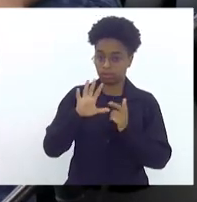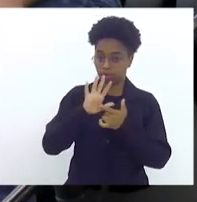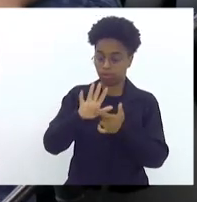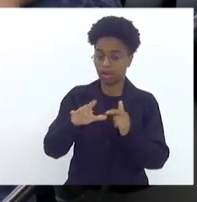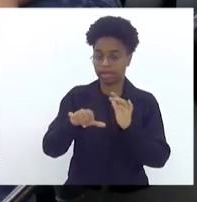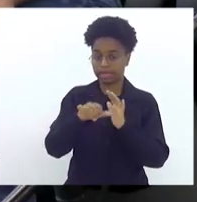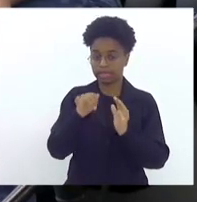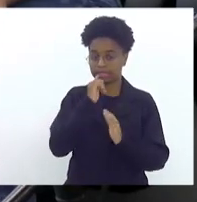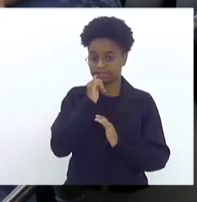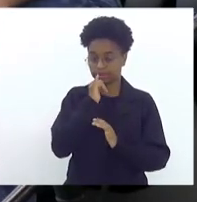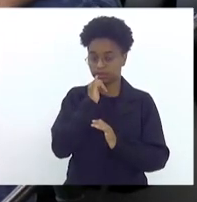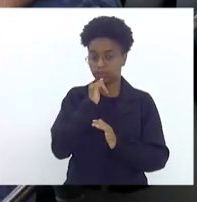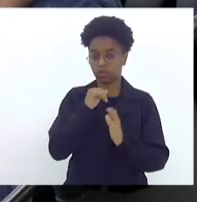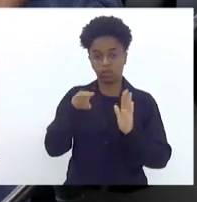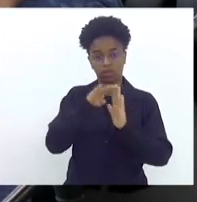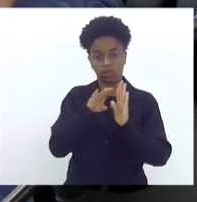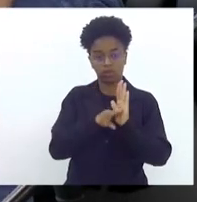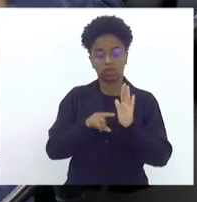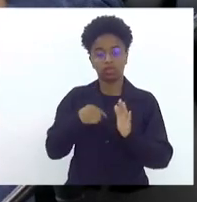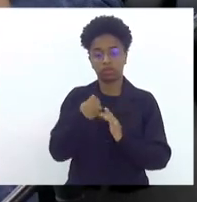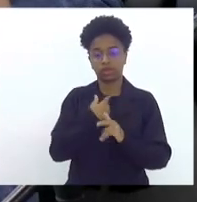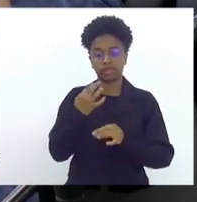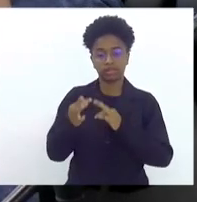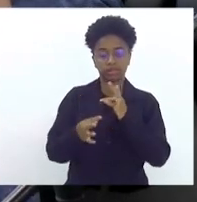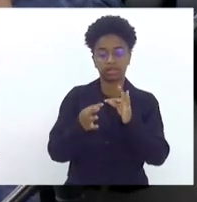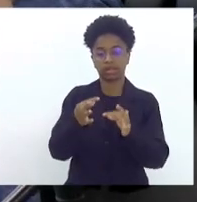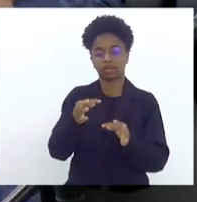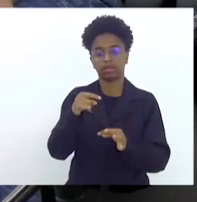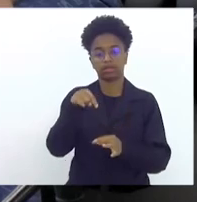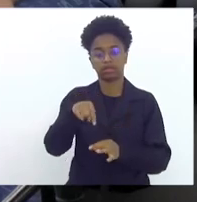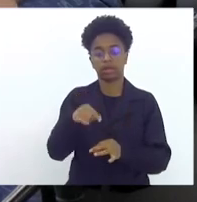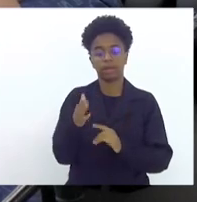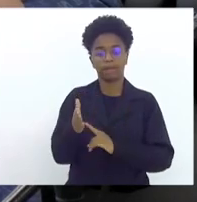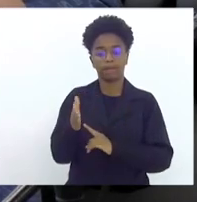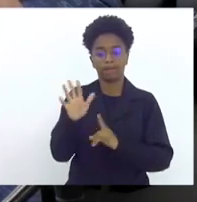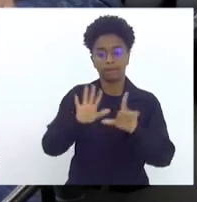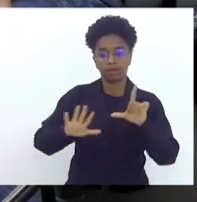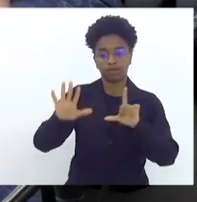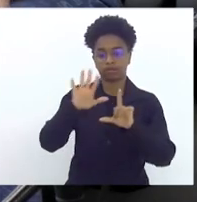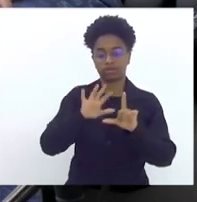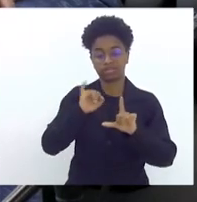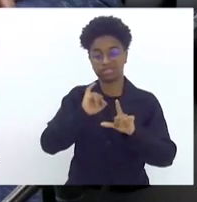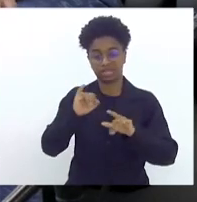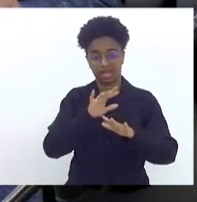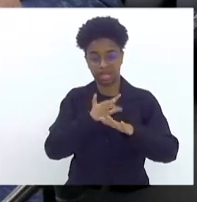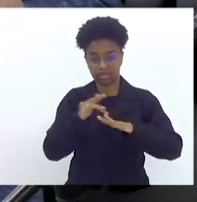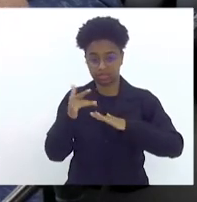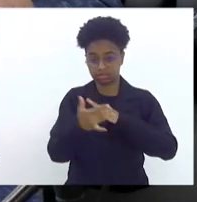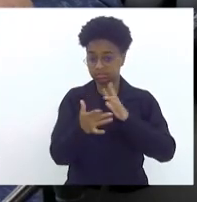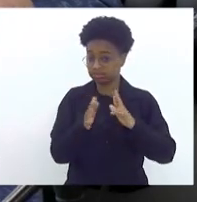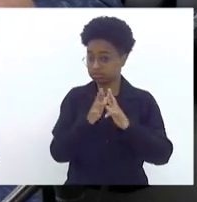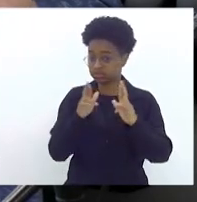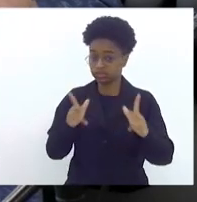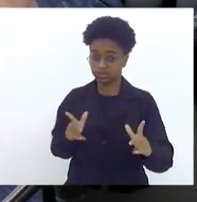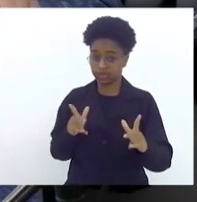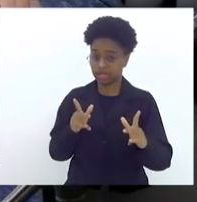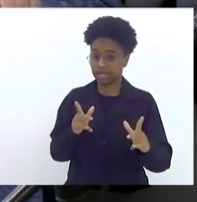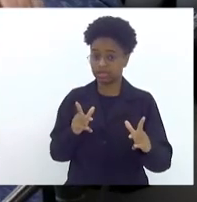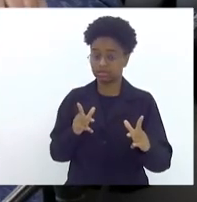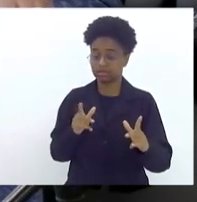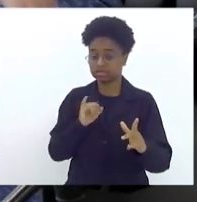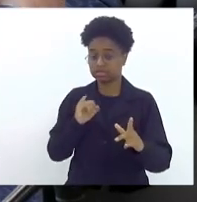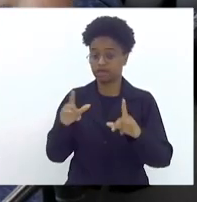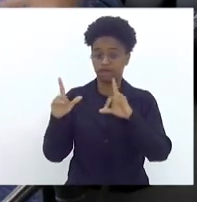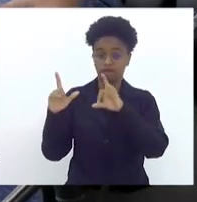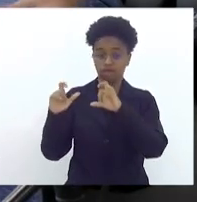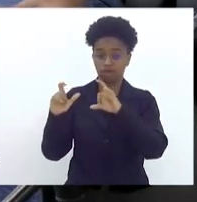protocolo para a gente tratar uma plataforma digital quando é uma rede social vai ser diferente de uma foto